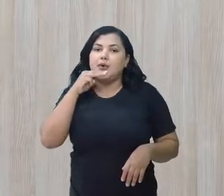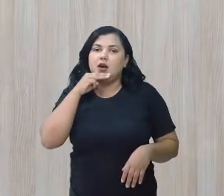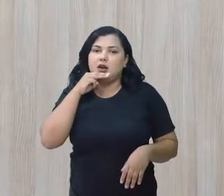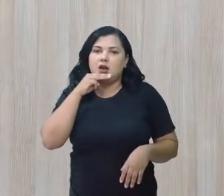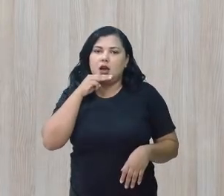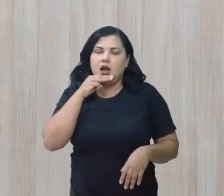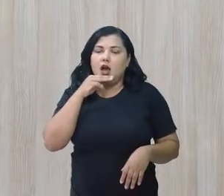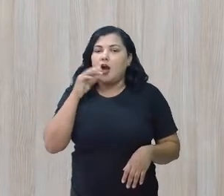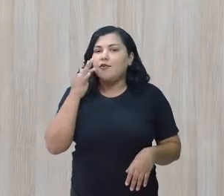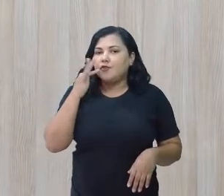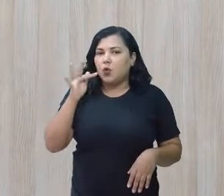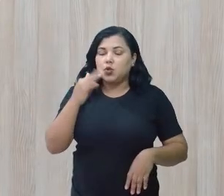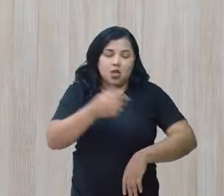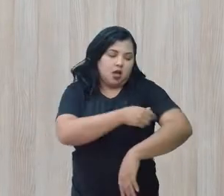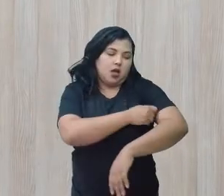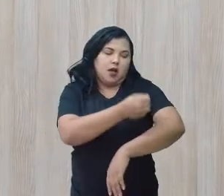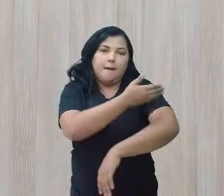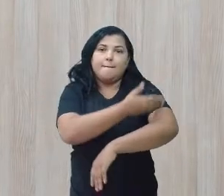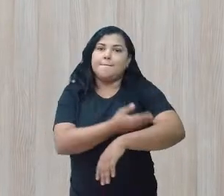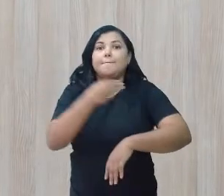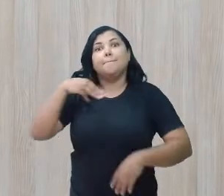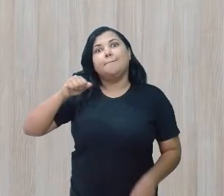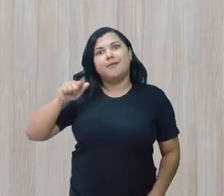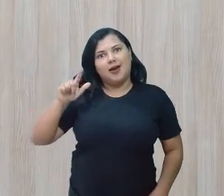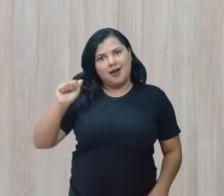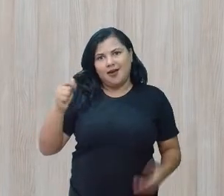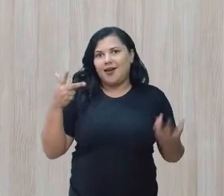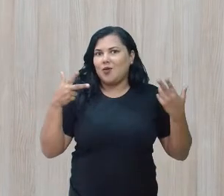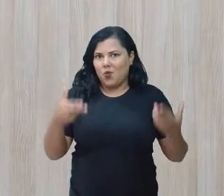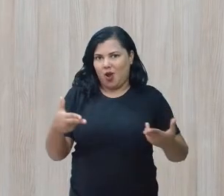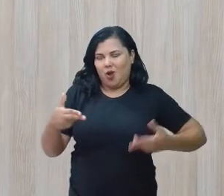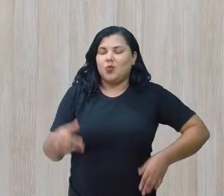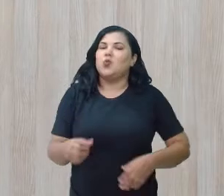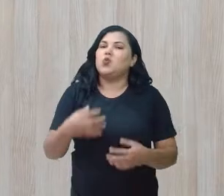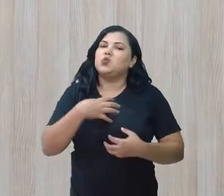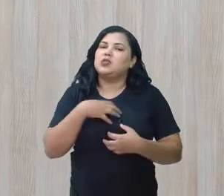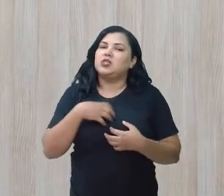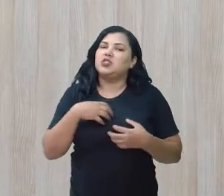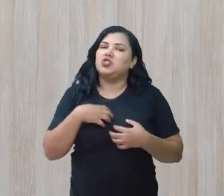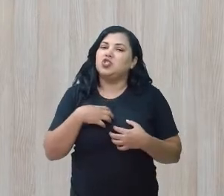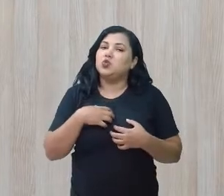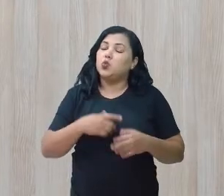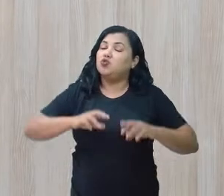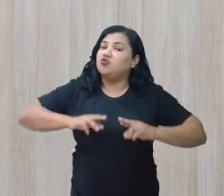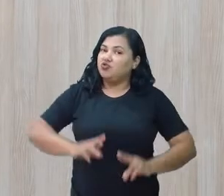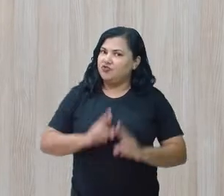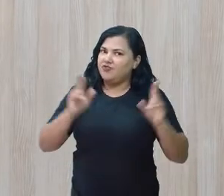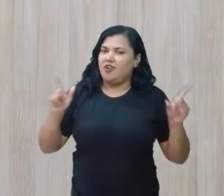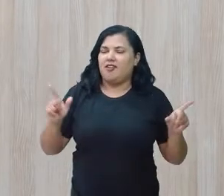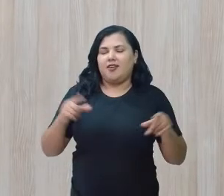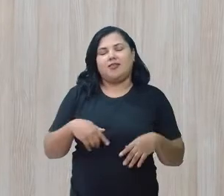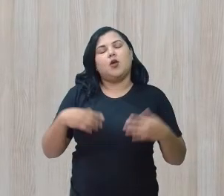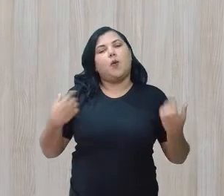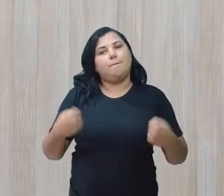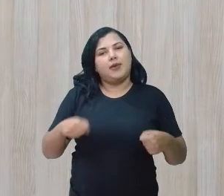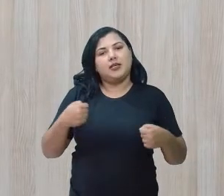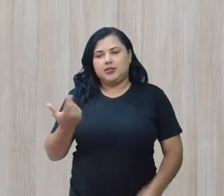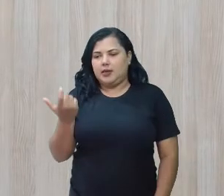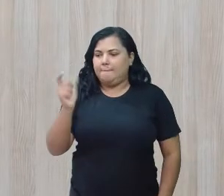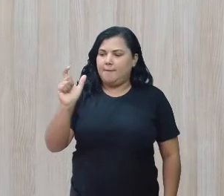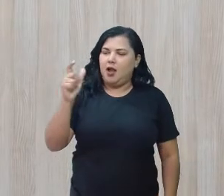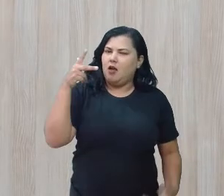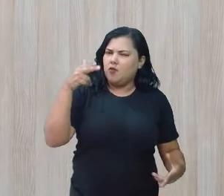da nossa roupa. Então, quando isso acontece, é preciso entender as ideias por trás da